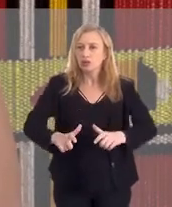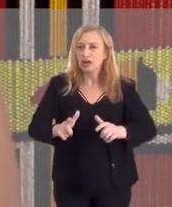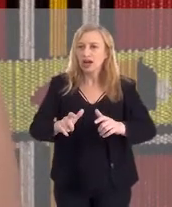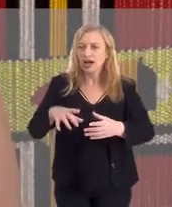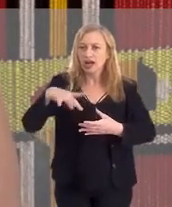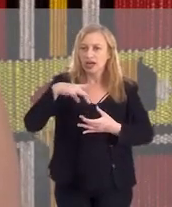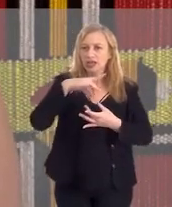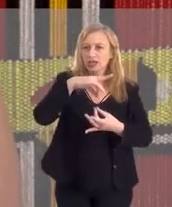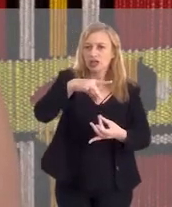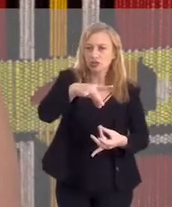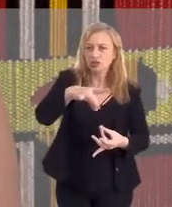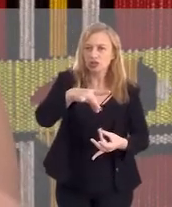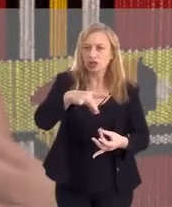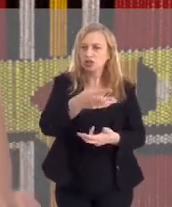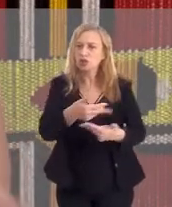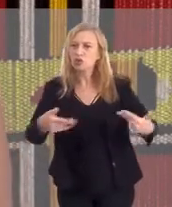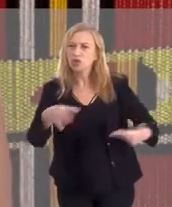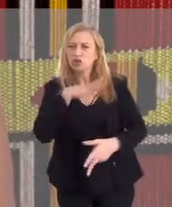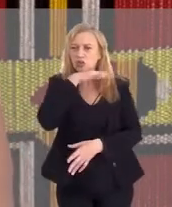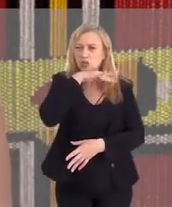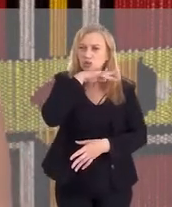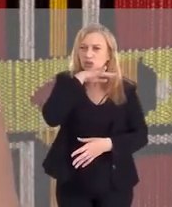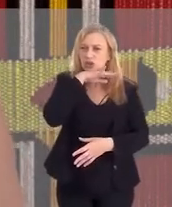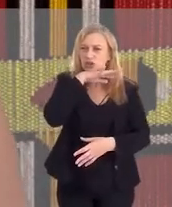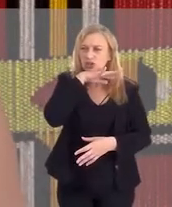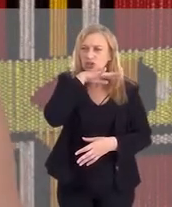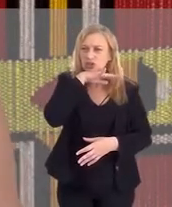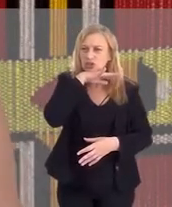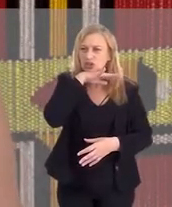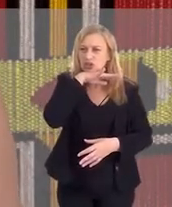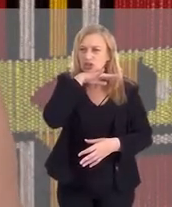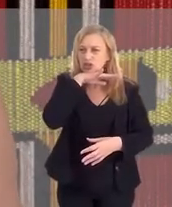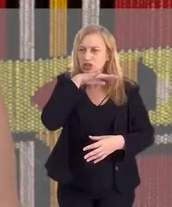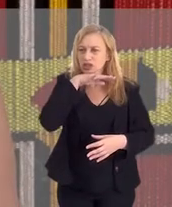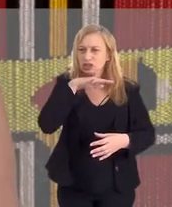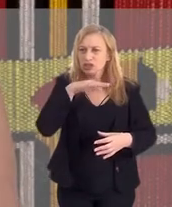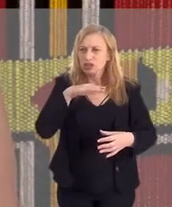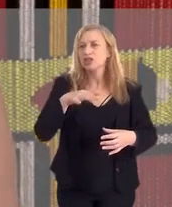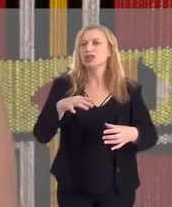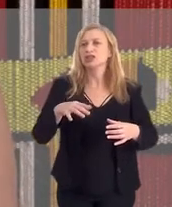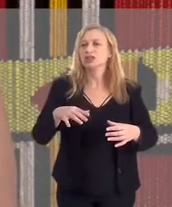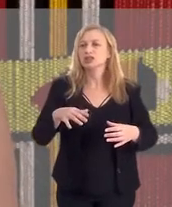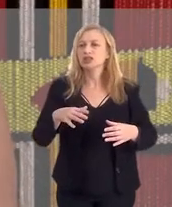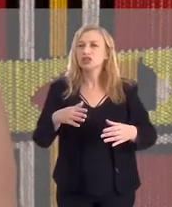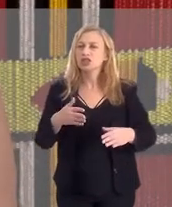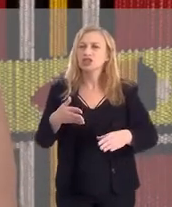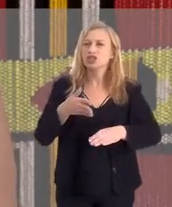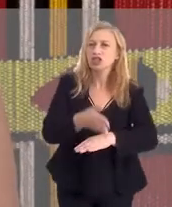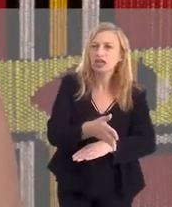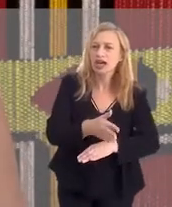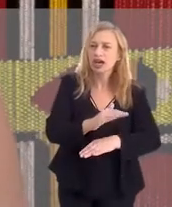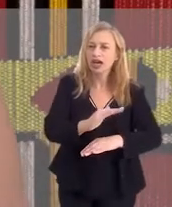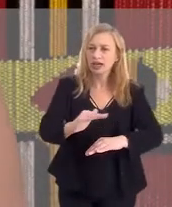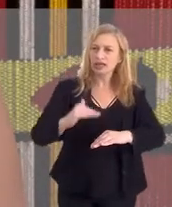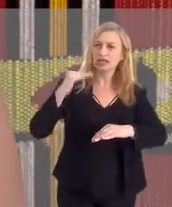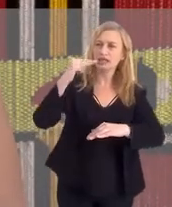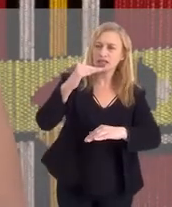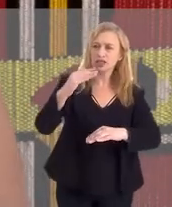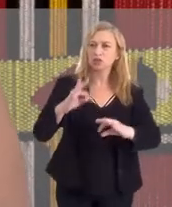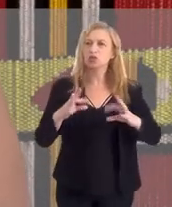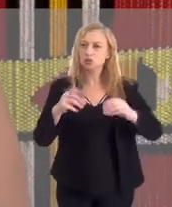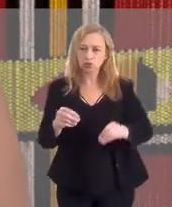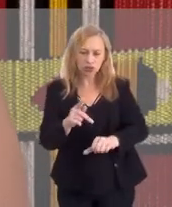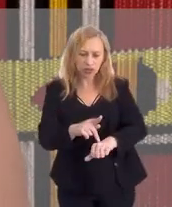espiritual de coisas ruins que está para baixo. Para muitos indígenas, nós acreditamos que tudo que está para baixo